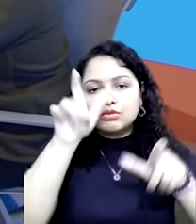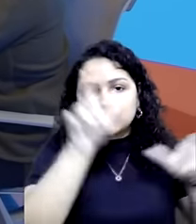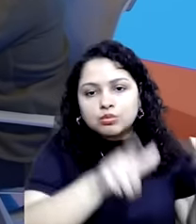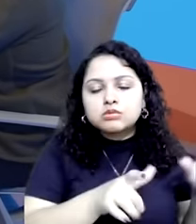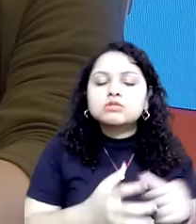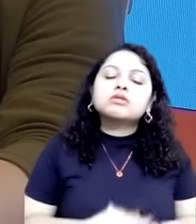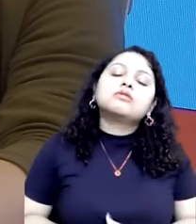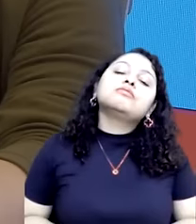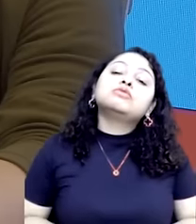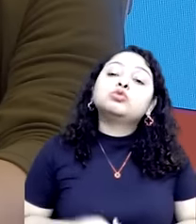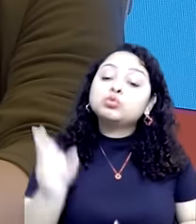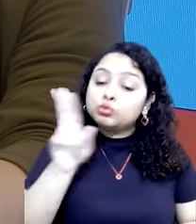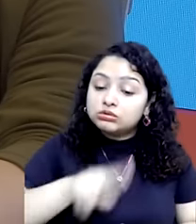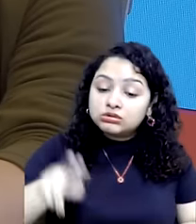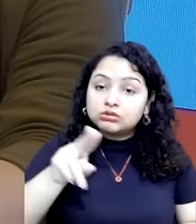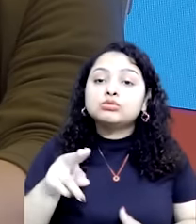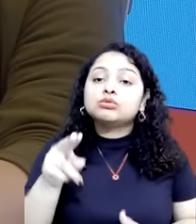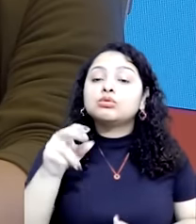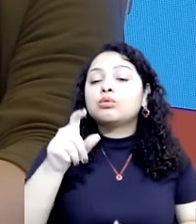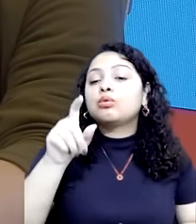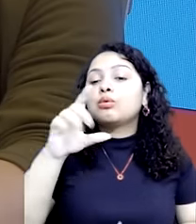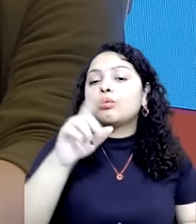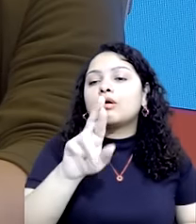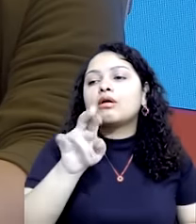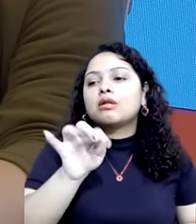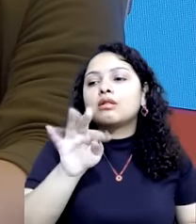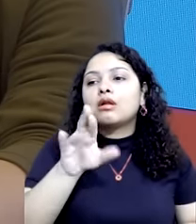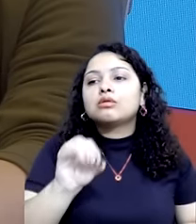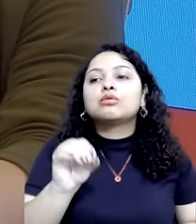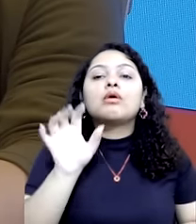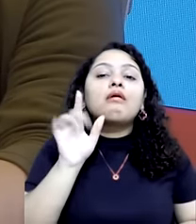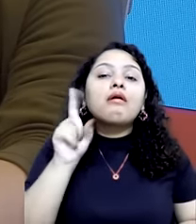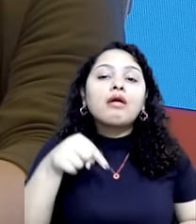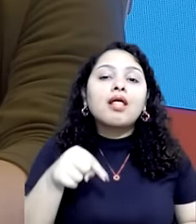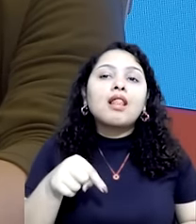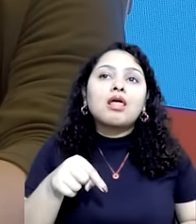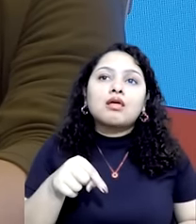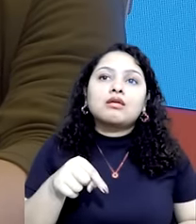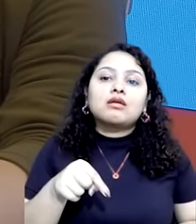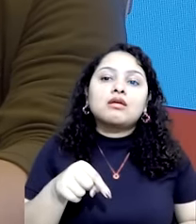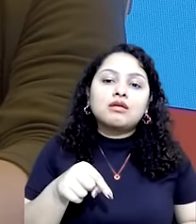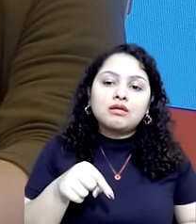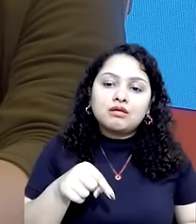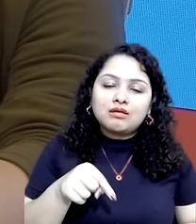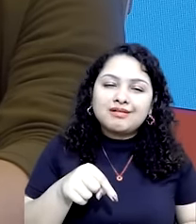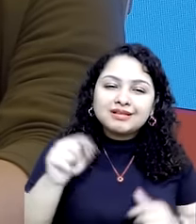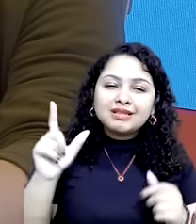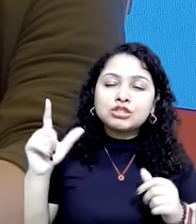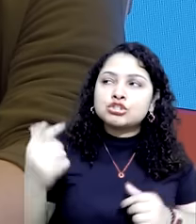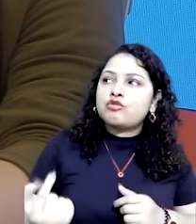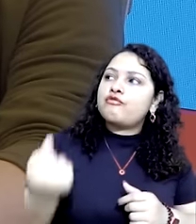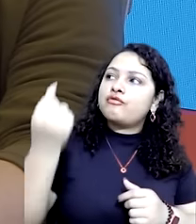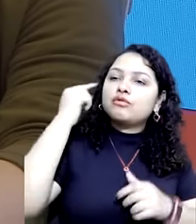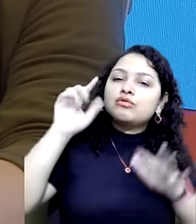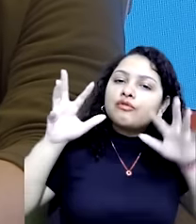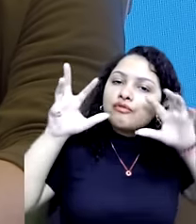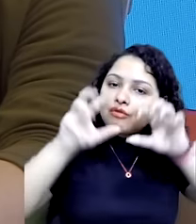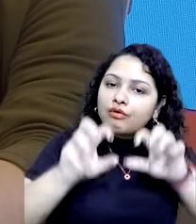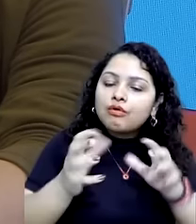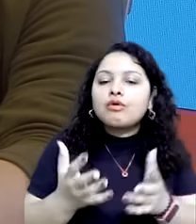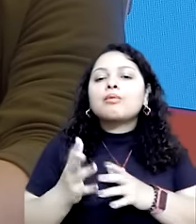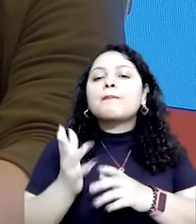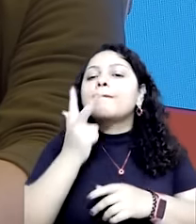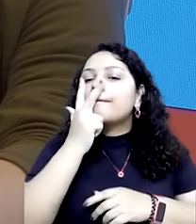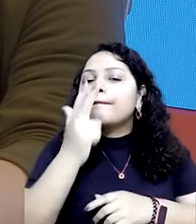vídeo de pessoas usando o modo retrato né é ele é aquele um que ele deixa o fundo um pouco embaçadinha tal então isso dá um